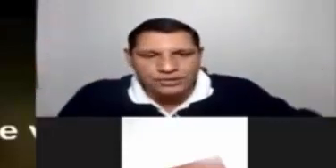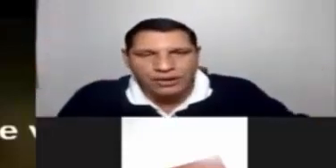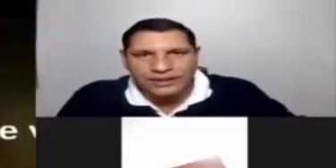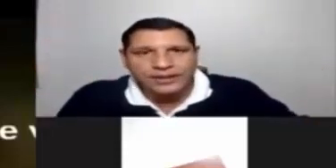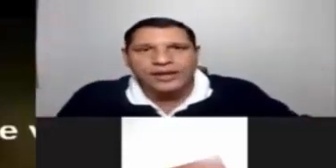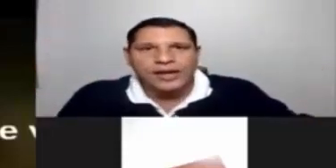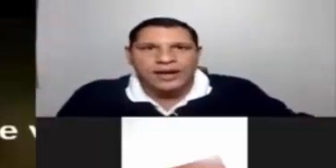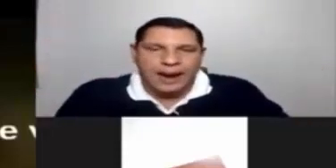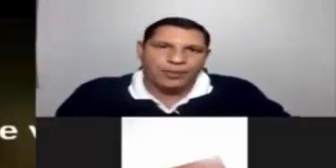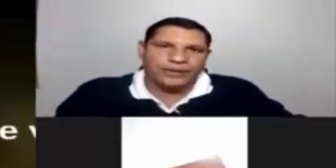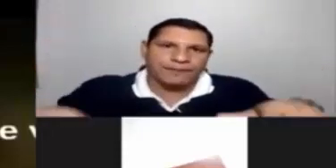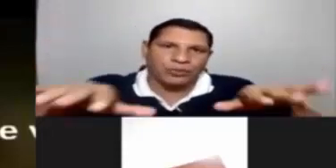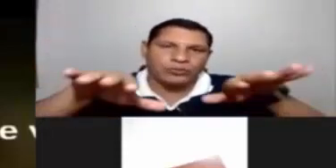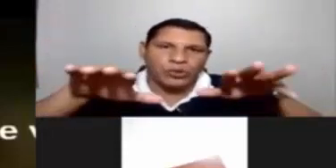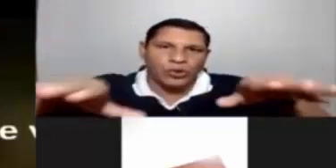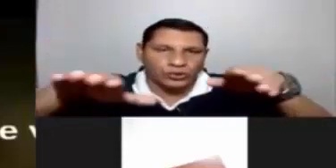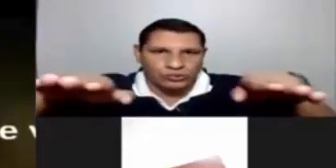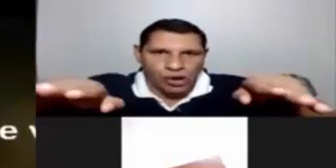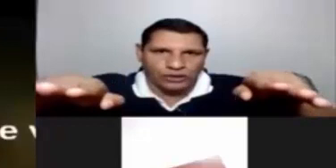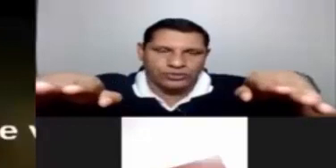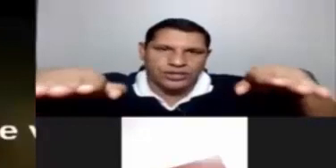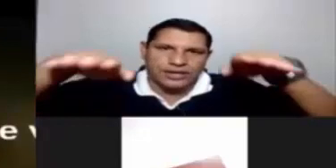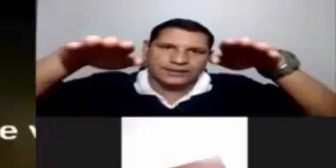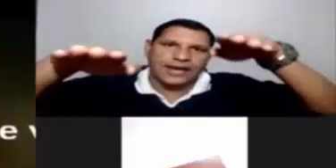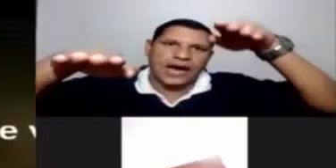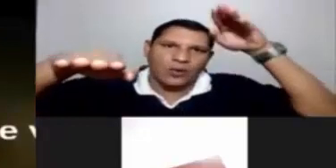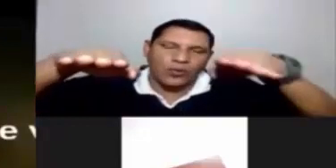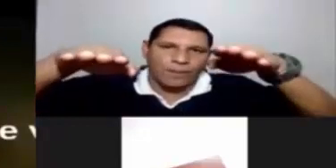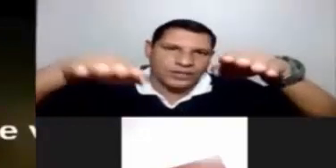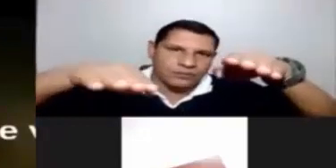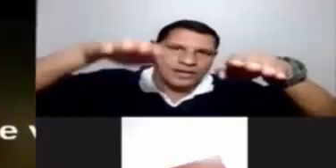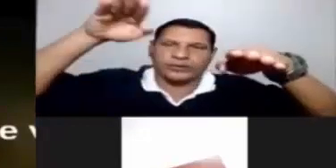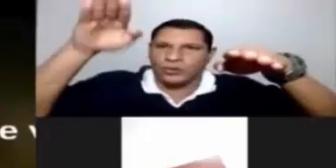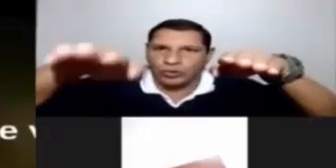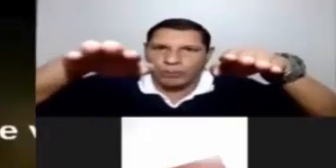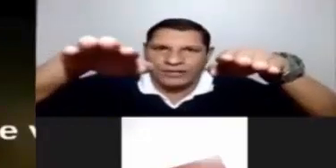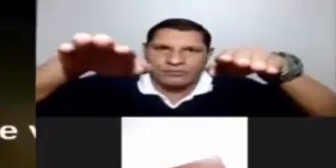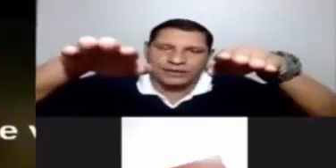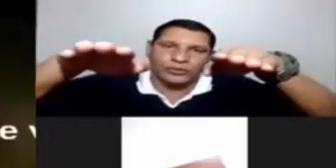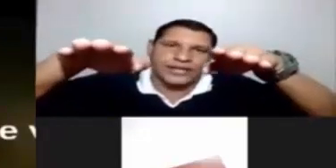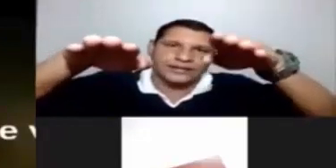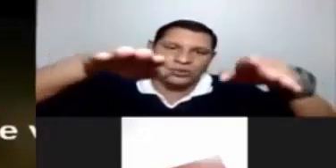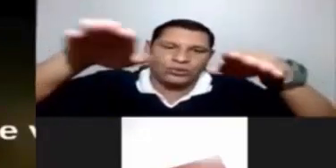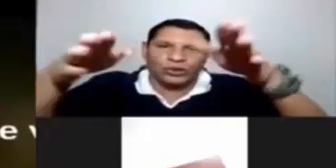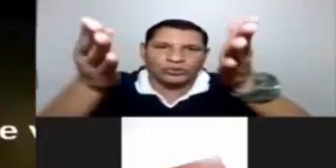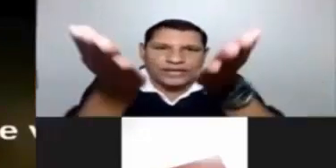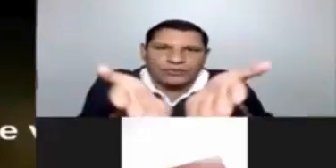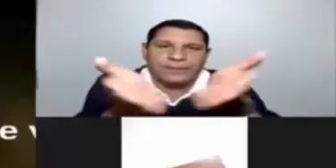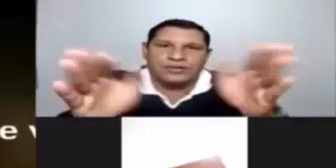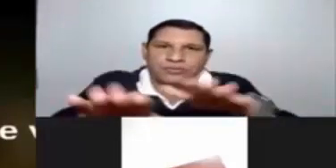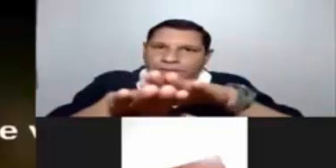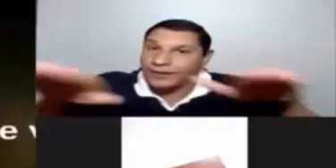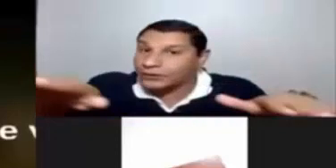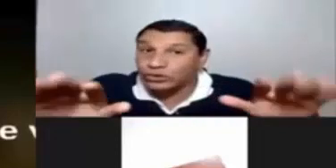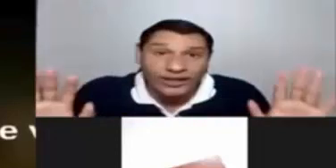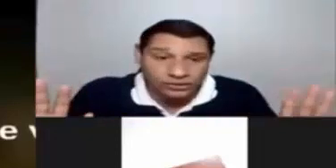abismo ali é porque no mundo dos mortos tem lá um compartimento, tem outro compartimento e entre um e o outro tem um